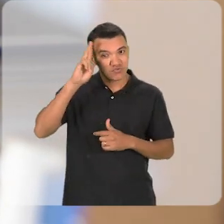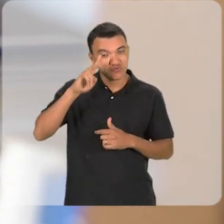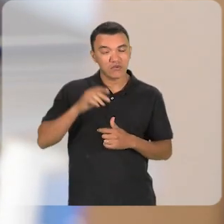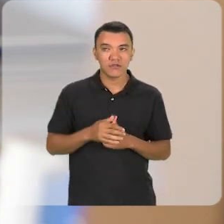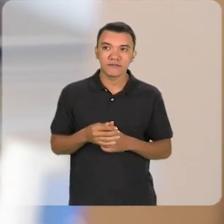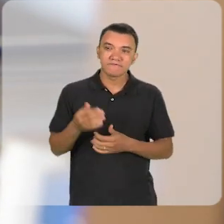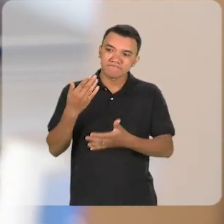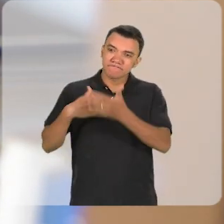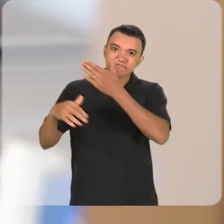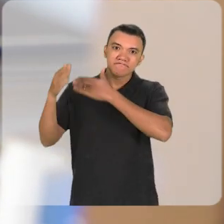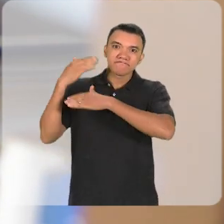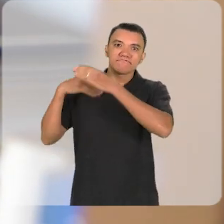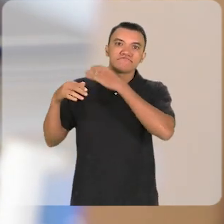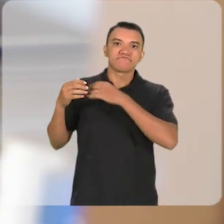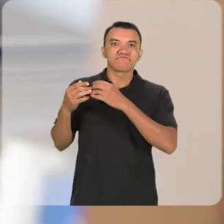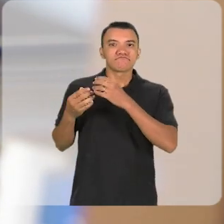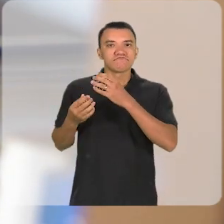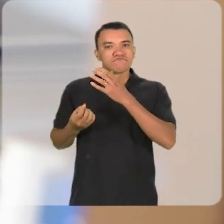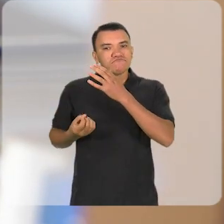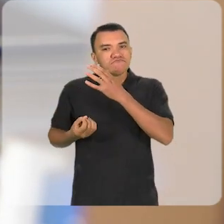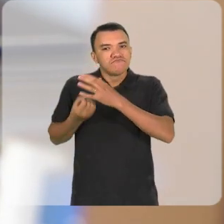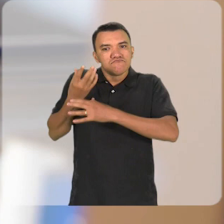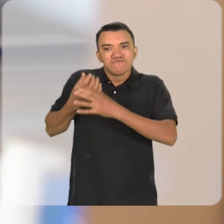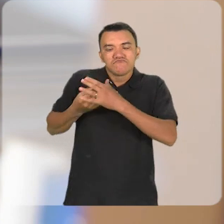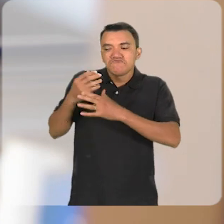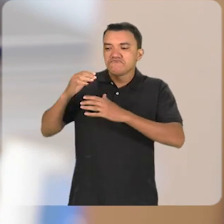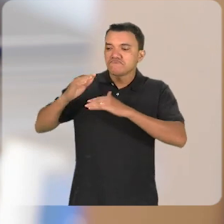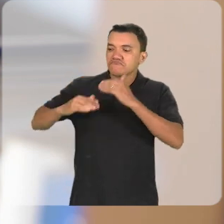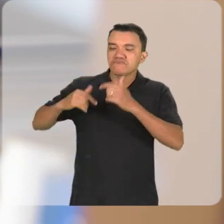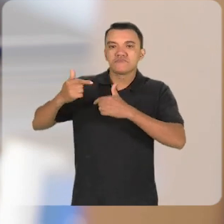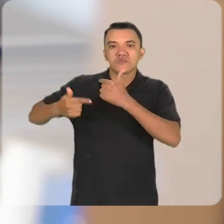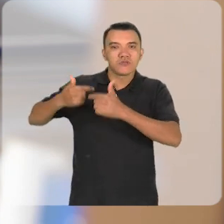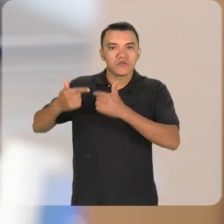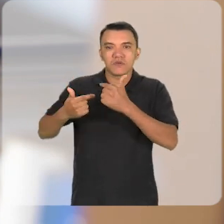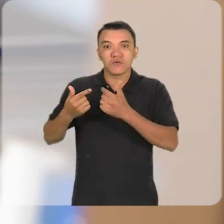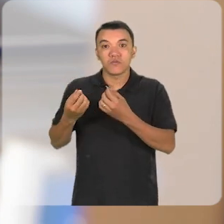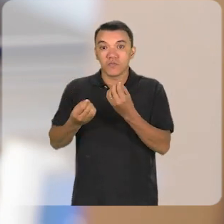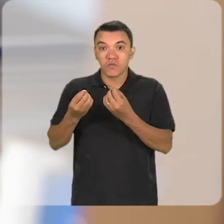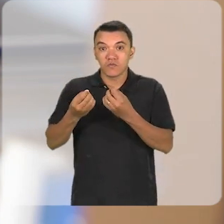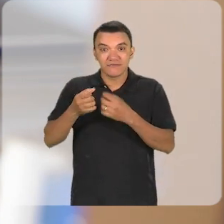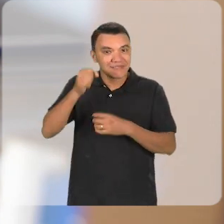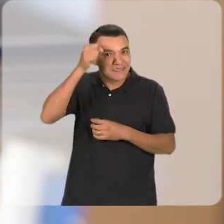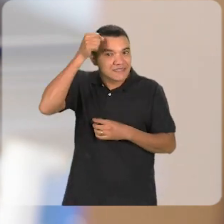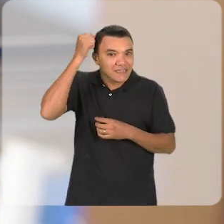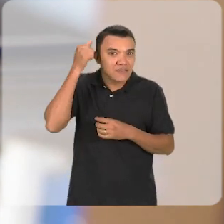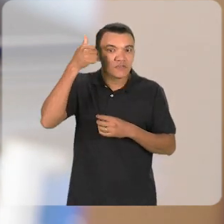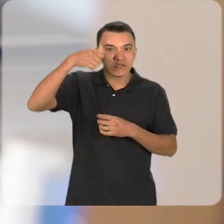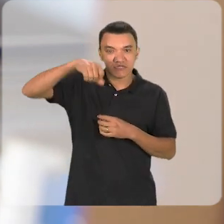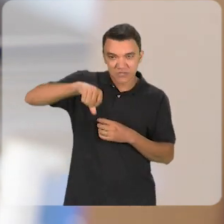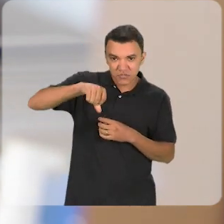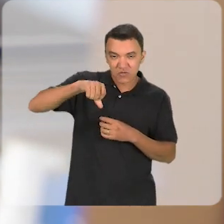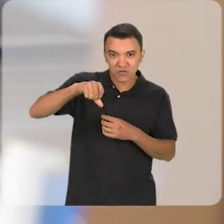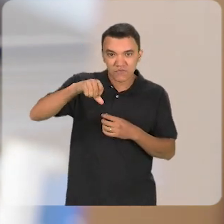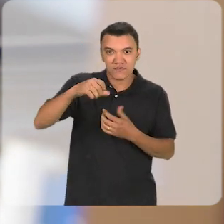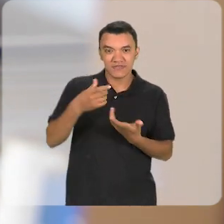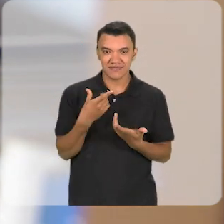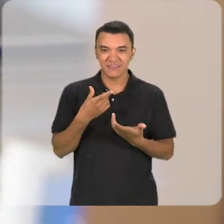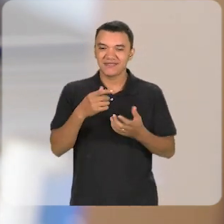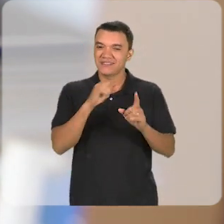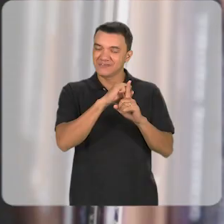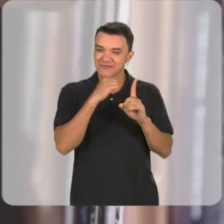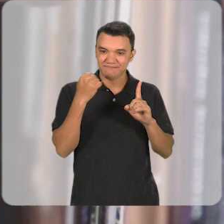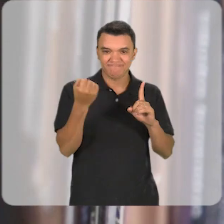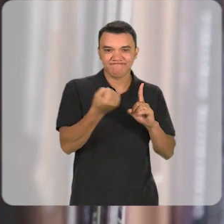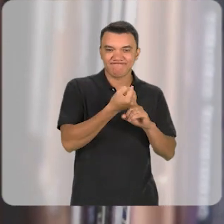remonto aos primórdios dessas atividades, especialmente no século XIX, na vigência da sociedade